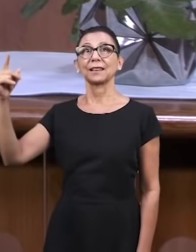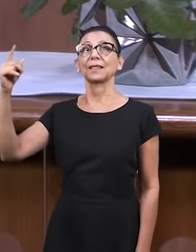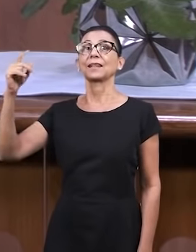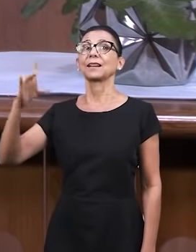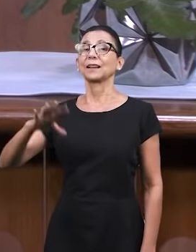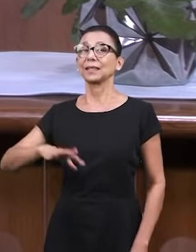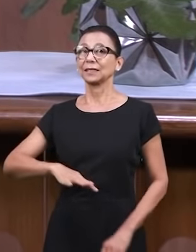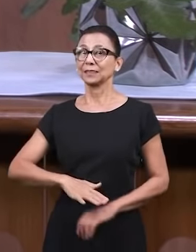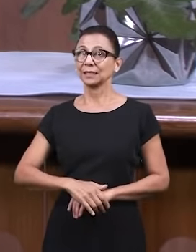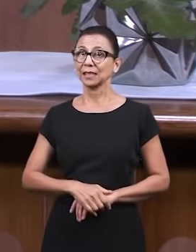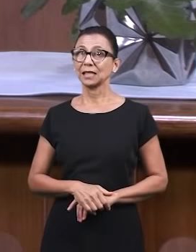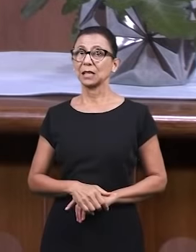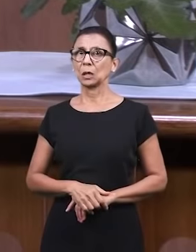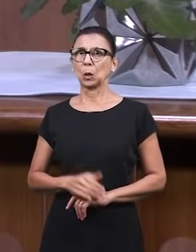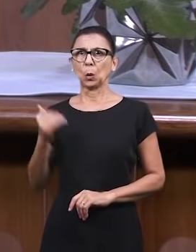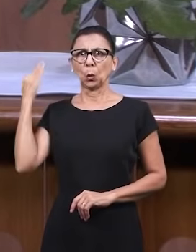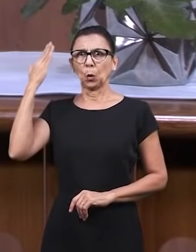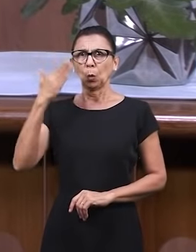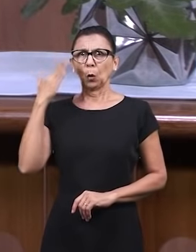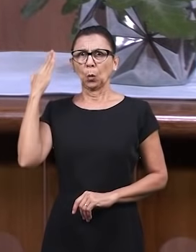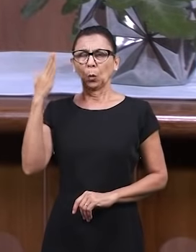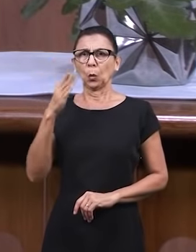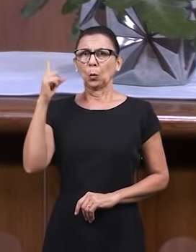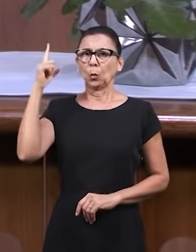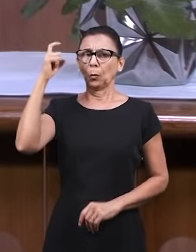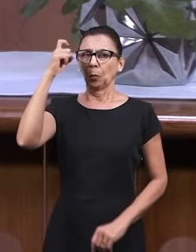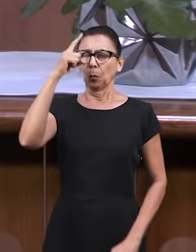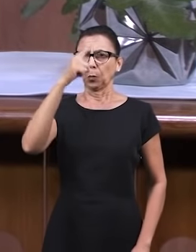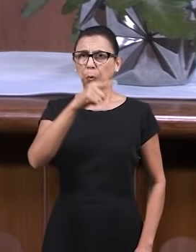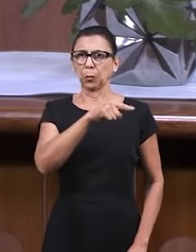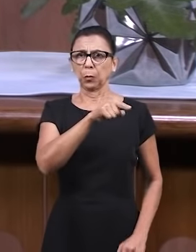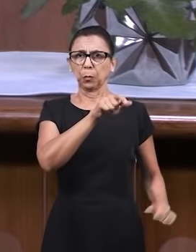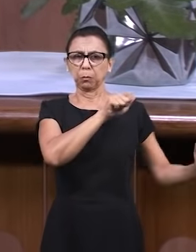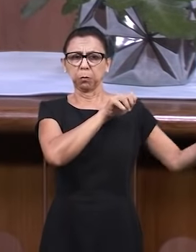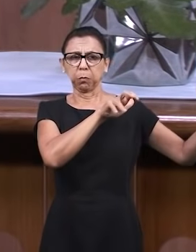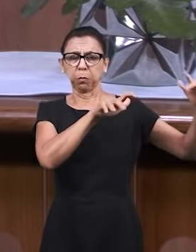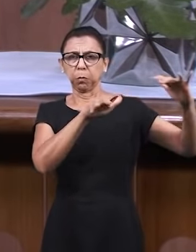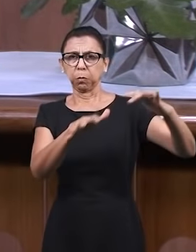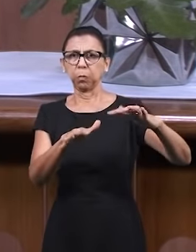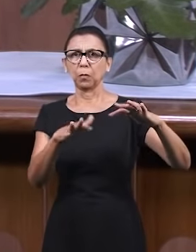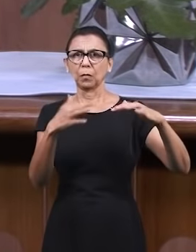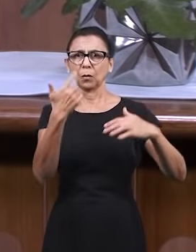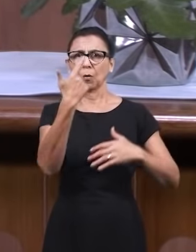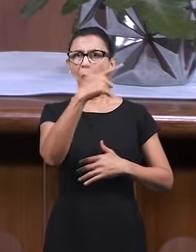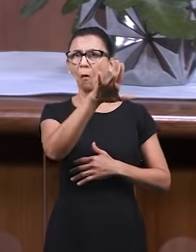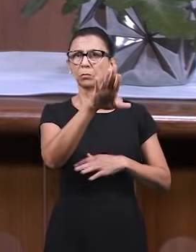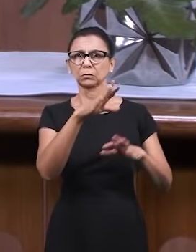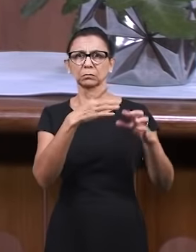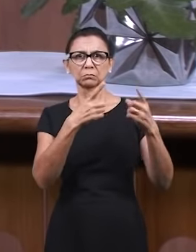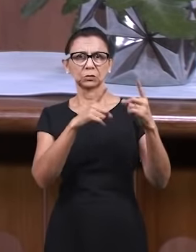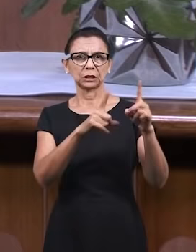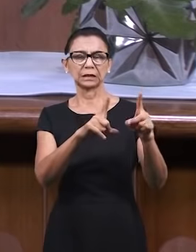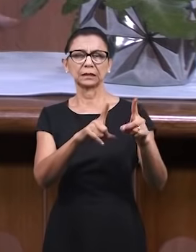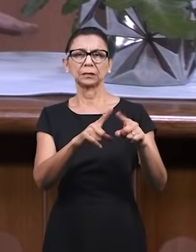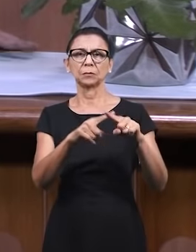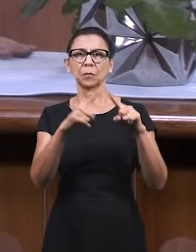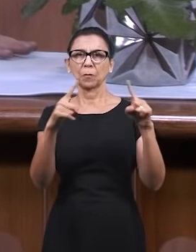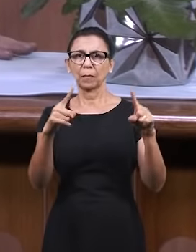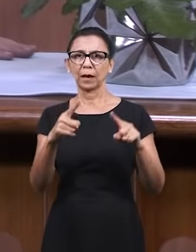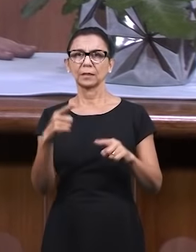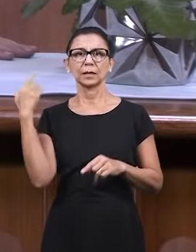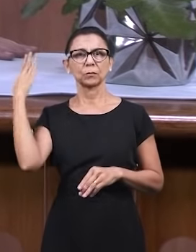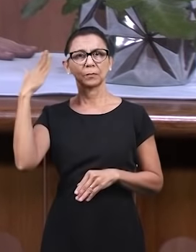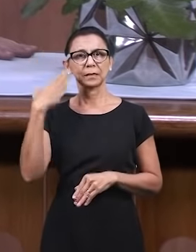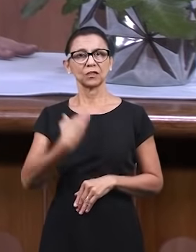deu, que foi um duro discurso para aquela multidão, para os demais discípulos, mas foram palavras de